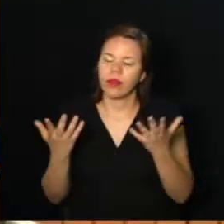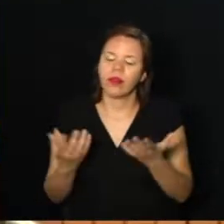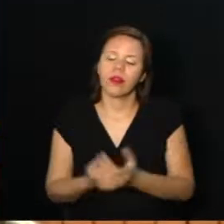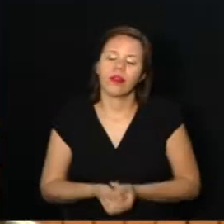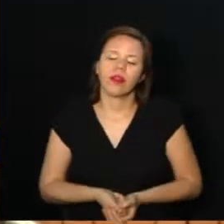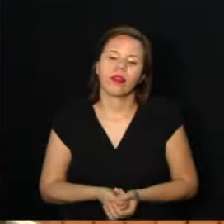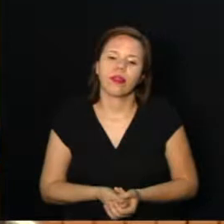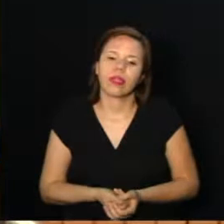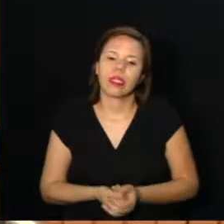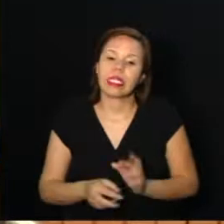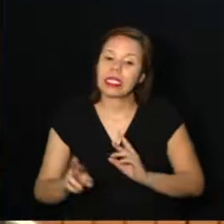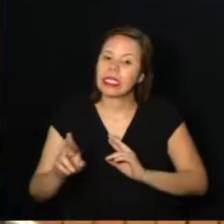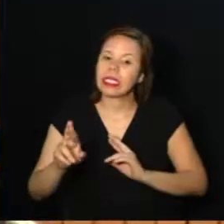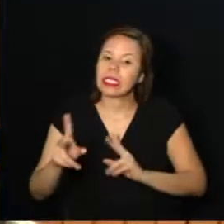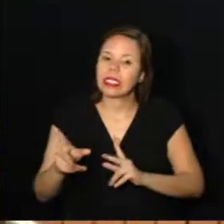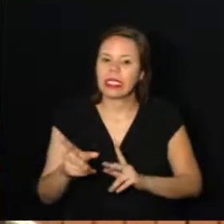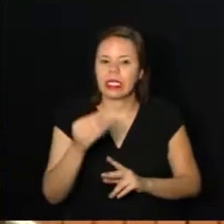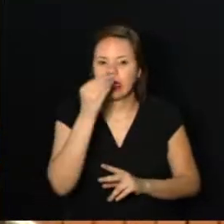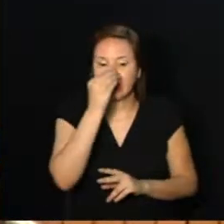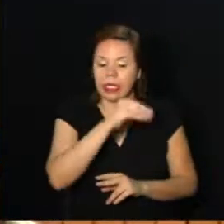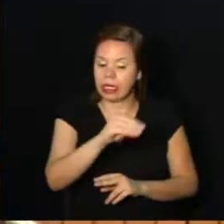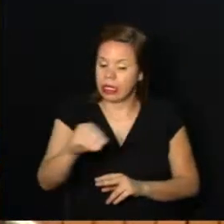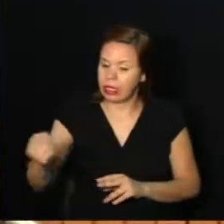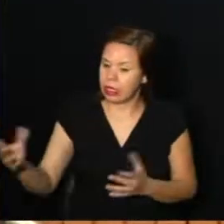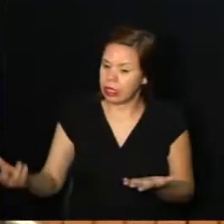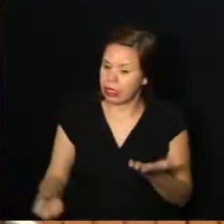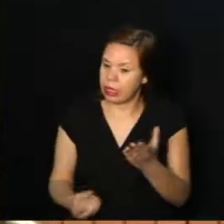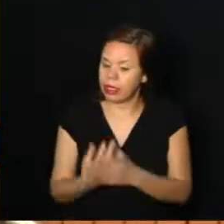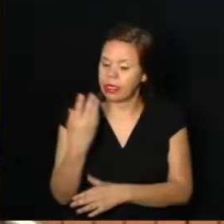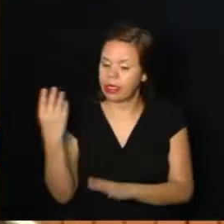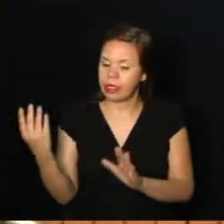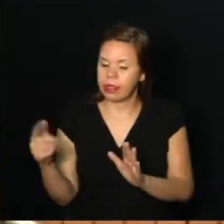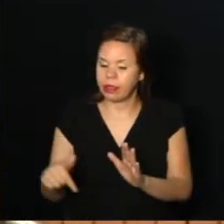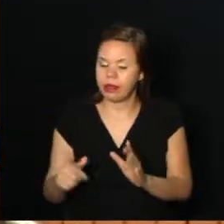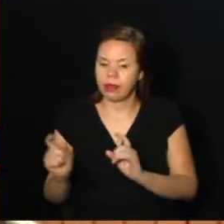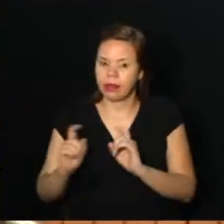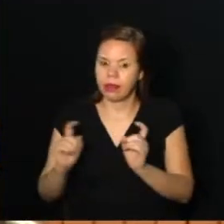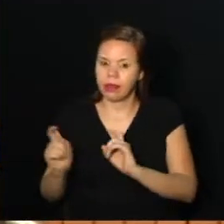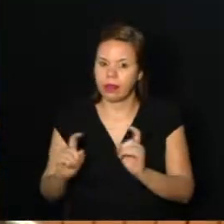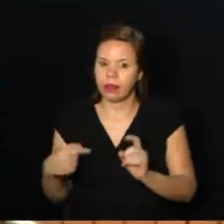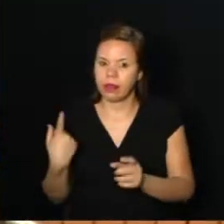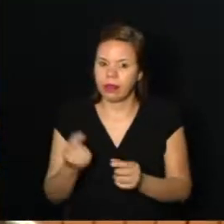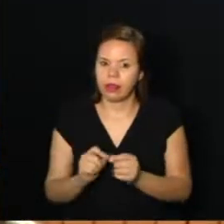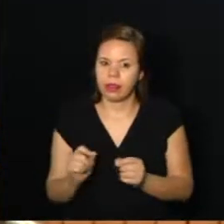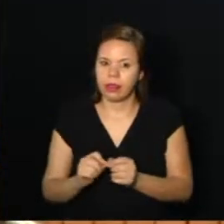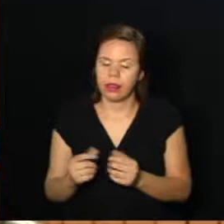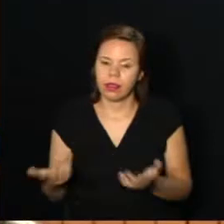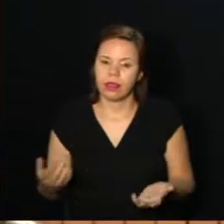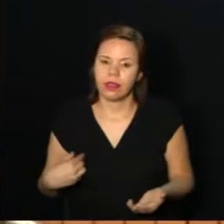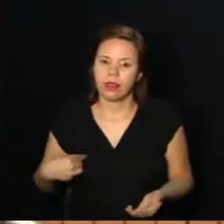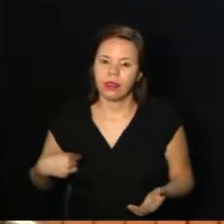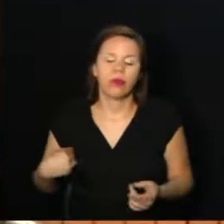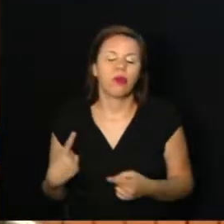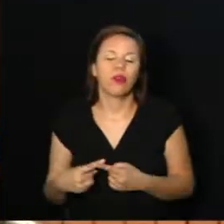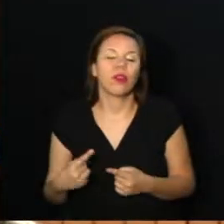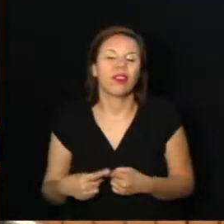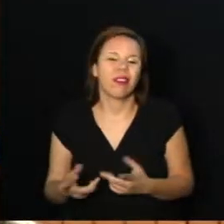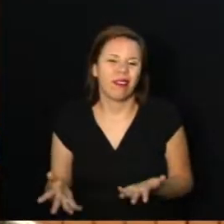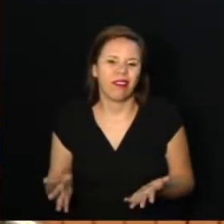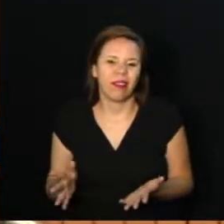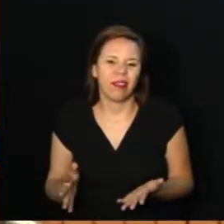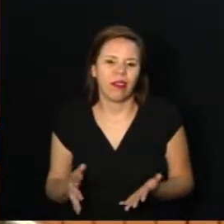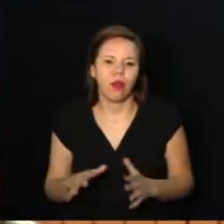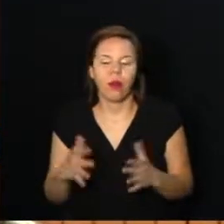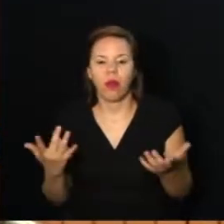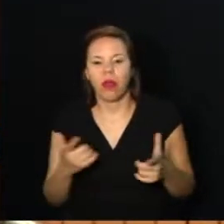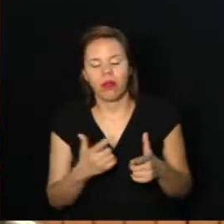que a indiferença tem sido marcante nas reuniões que a gente faz, né? Porque, quanto o problema